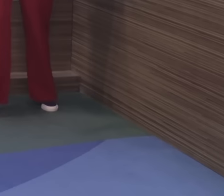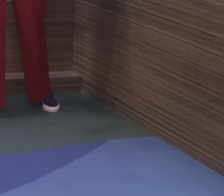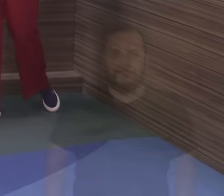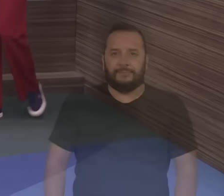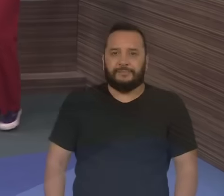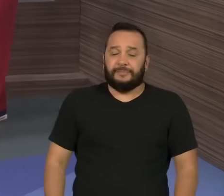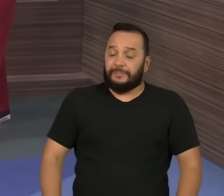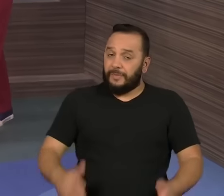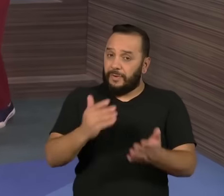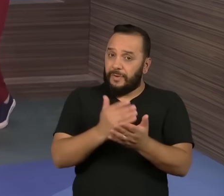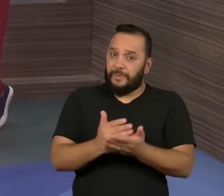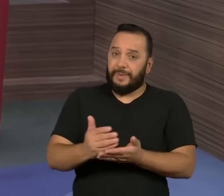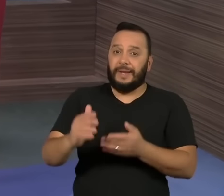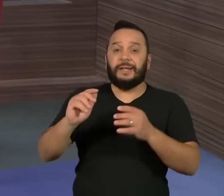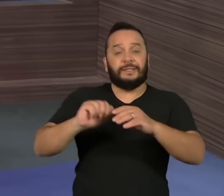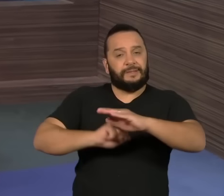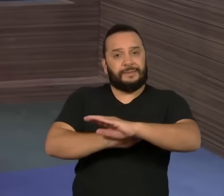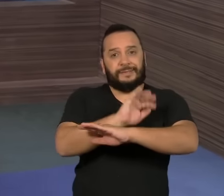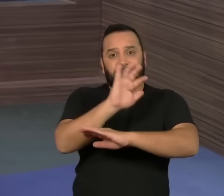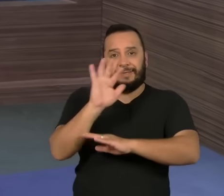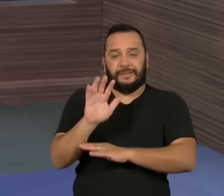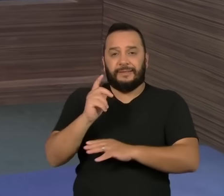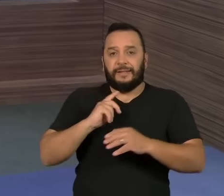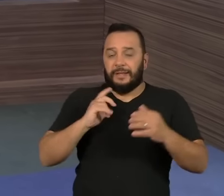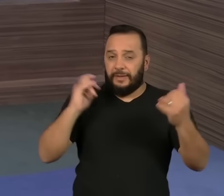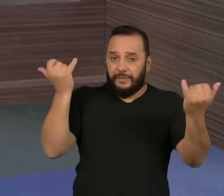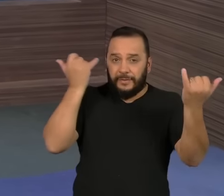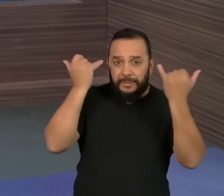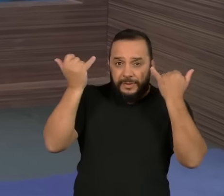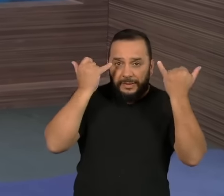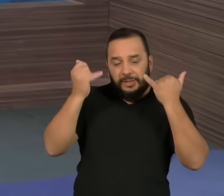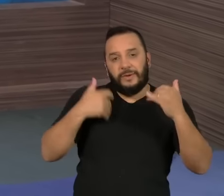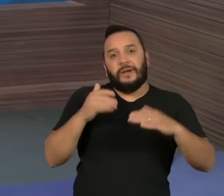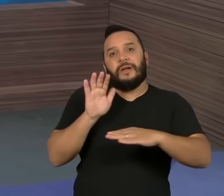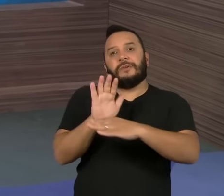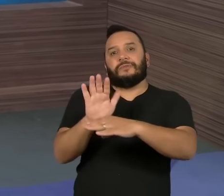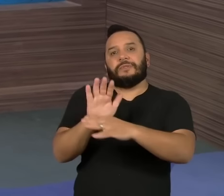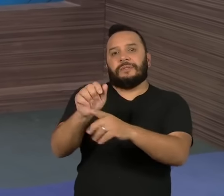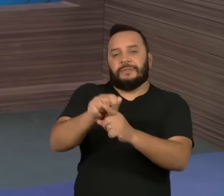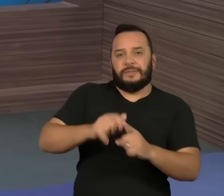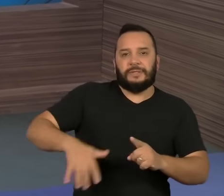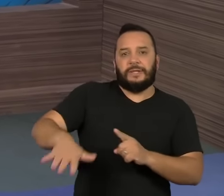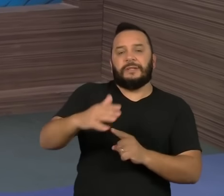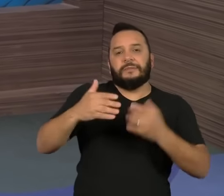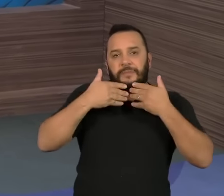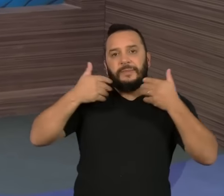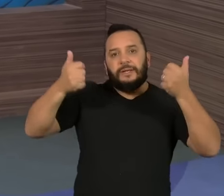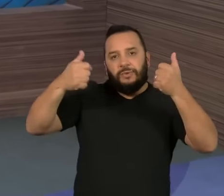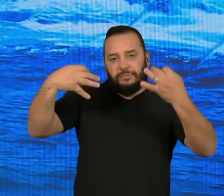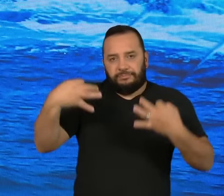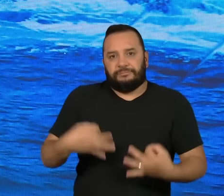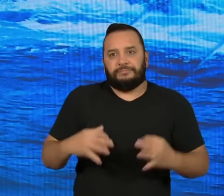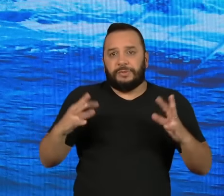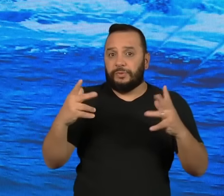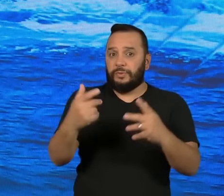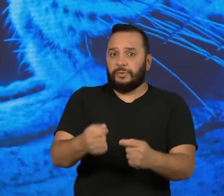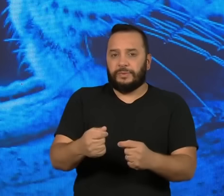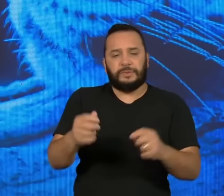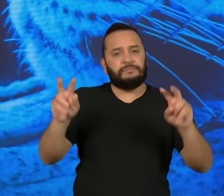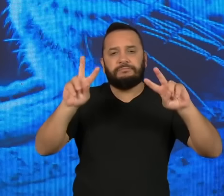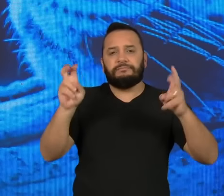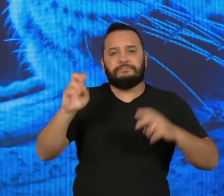Está no ar o Repórter Eco, com informações que podem contribuir na busca de um mundo melhor e mais digno. Os